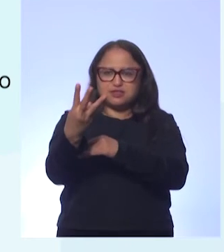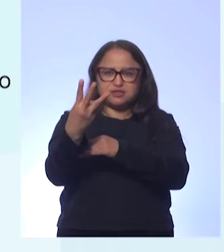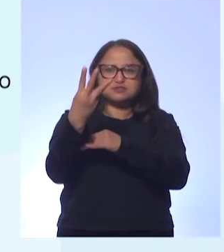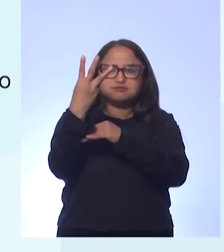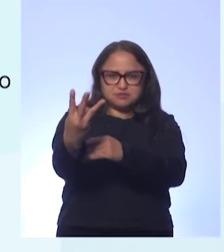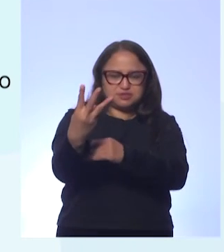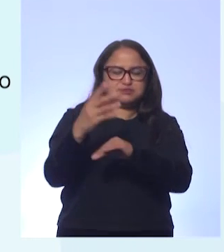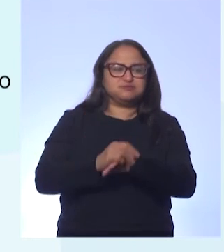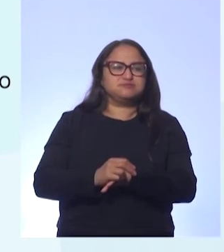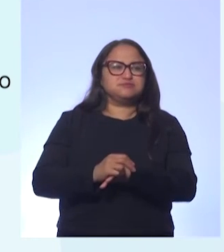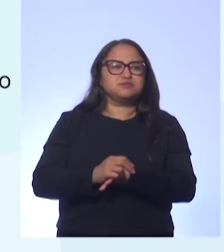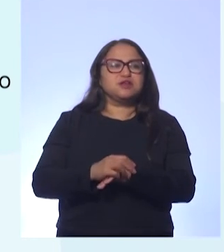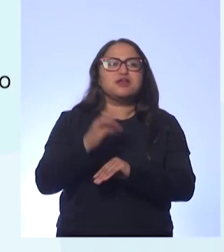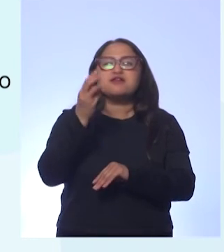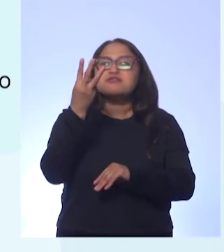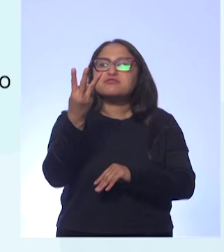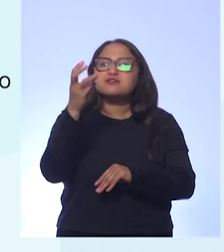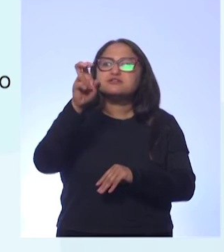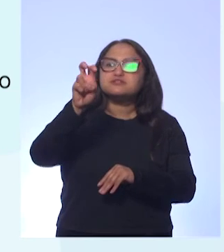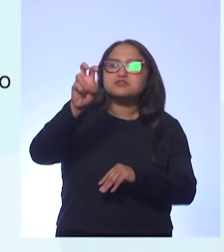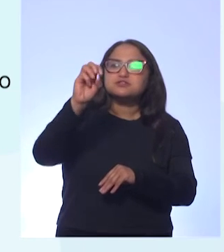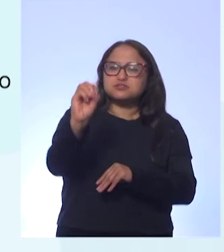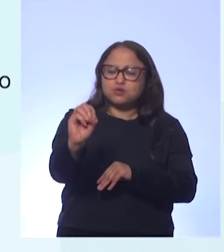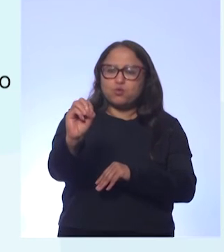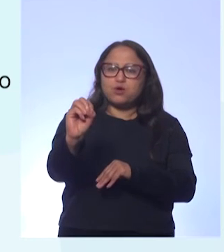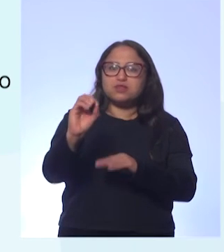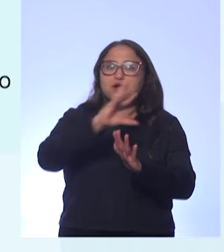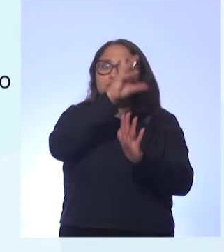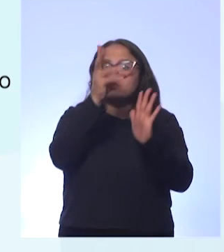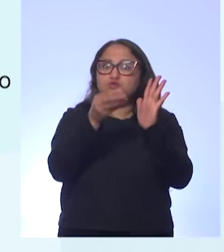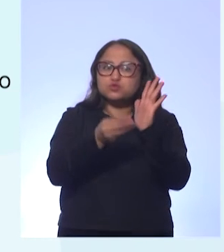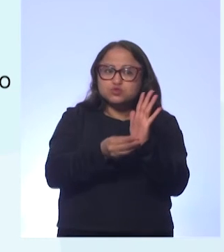Então, 350 pessoas desse total